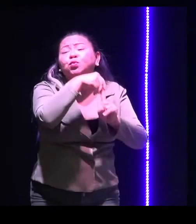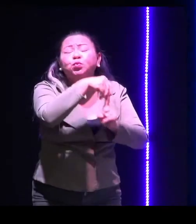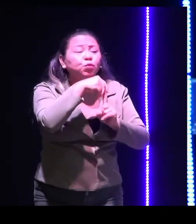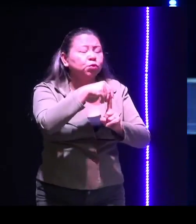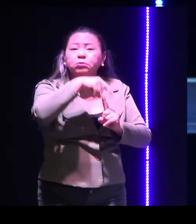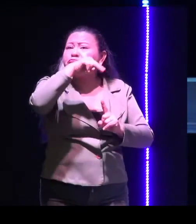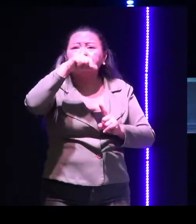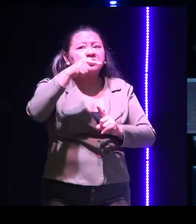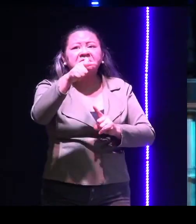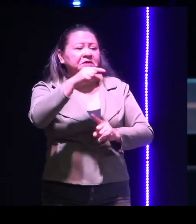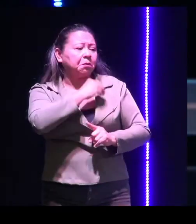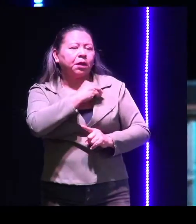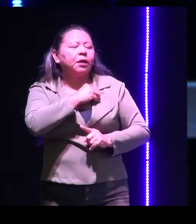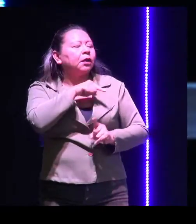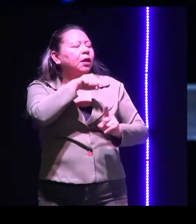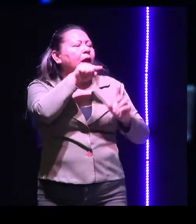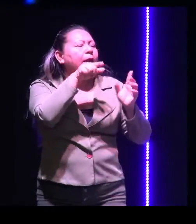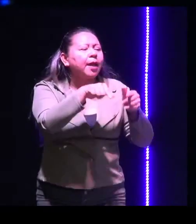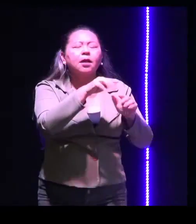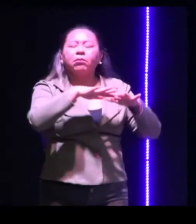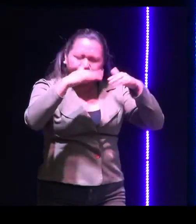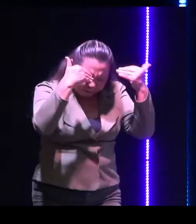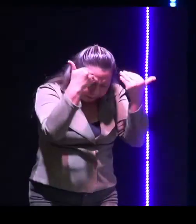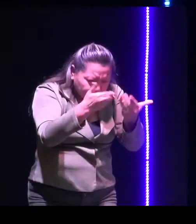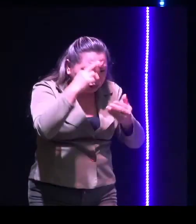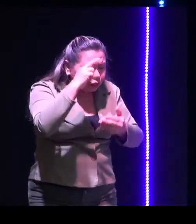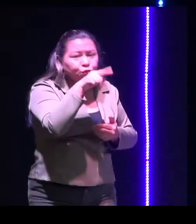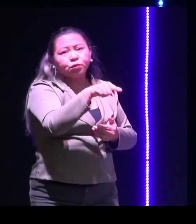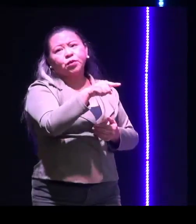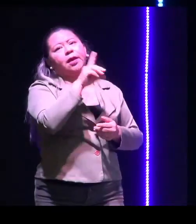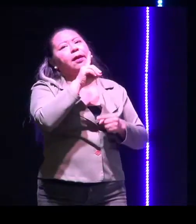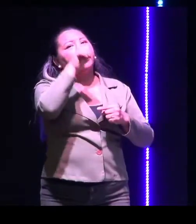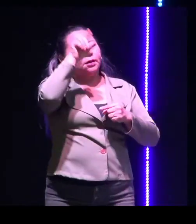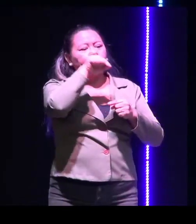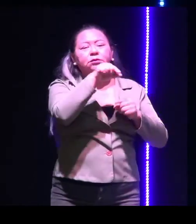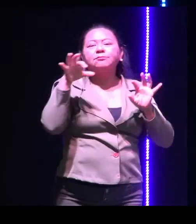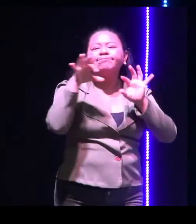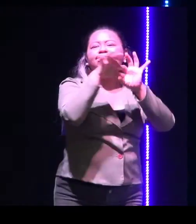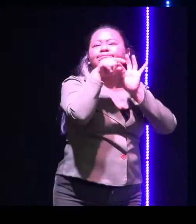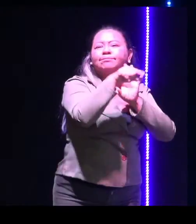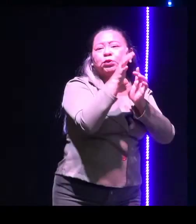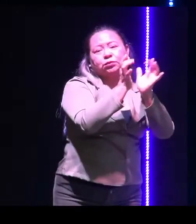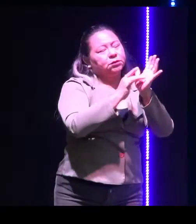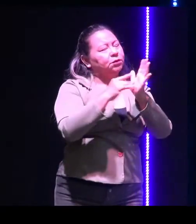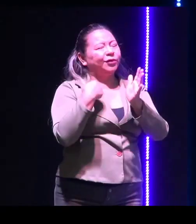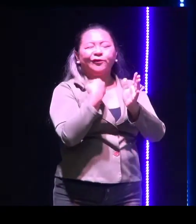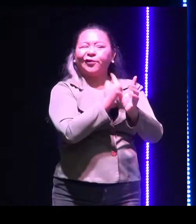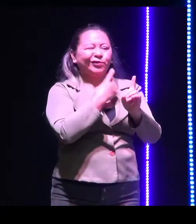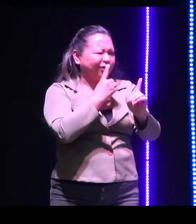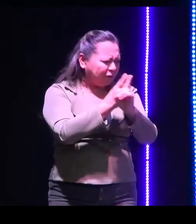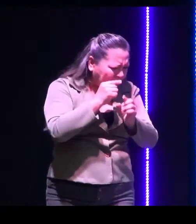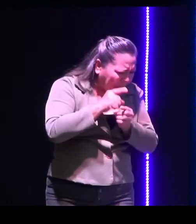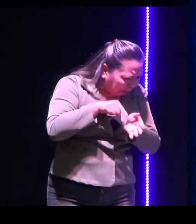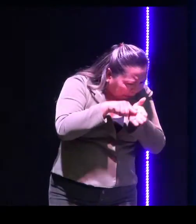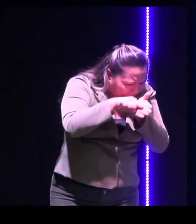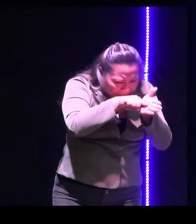é Deus, ele é Senhor, ele é o nosso Salvador. E nós não vamos encontrar